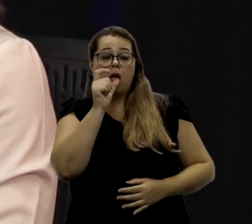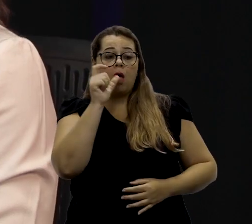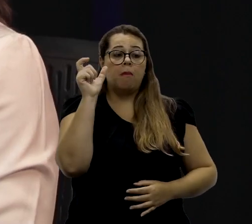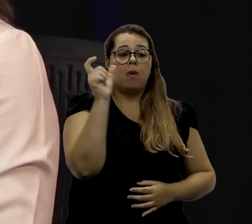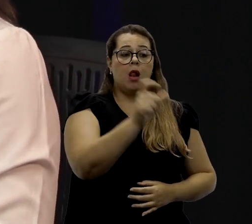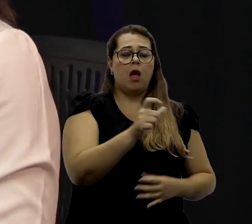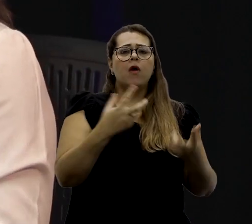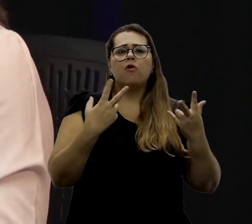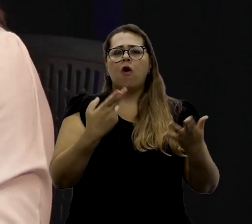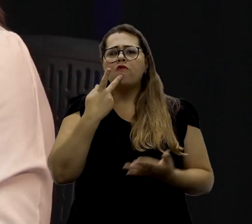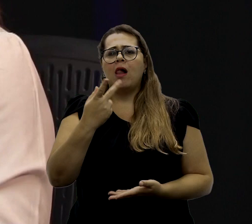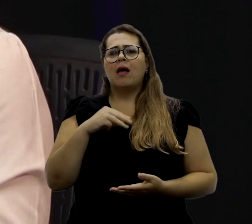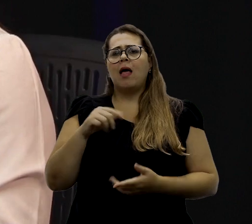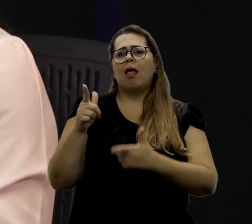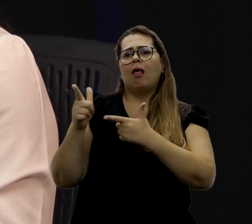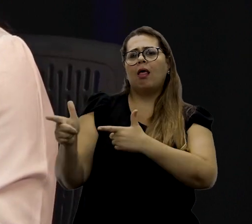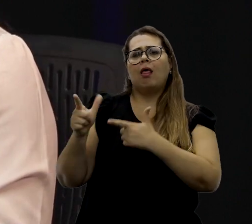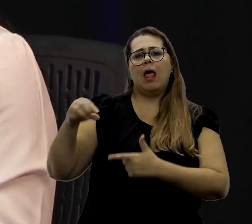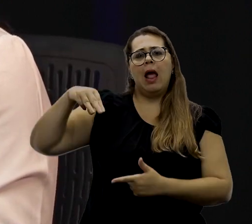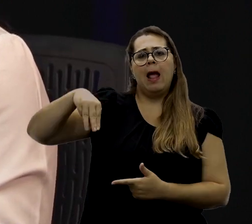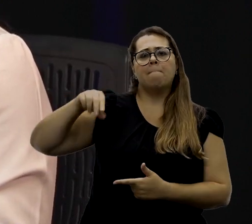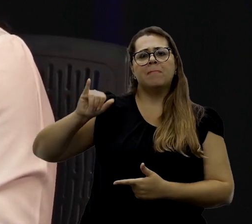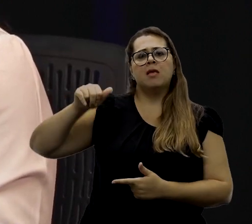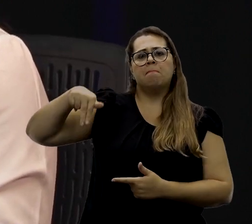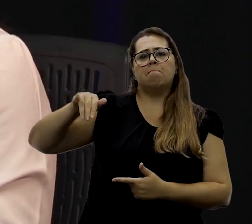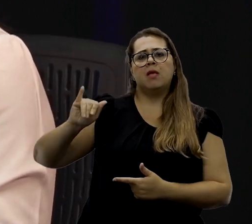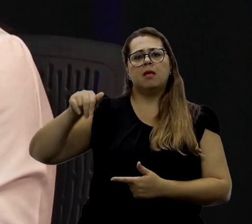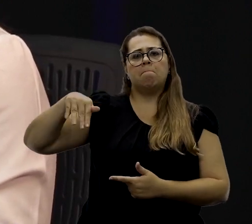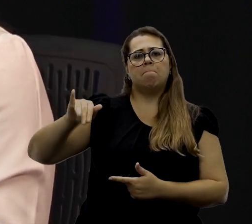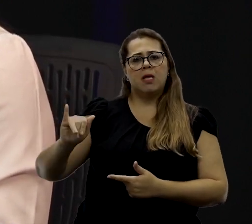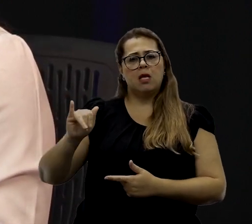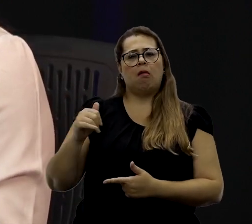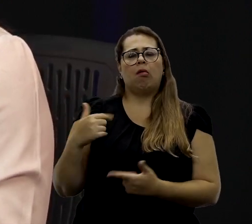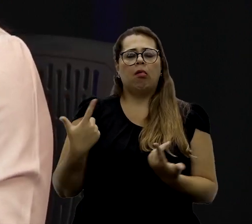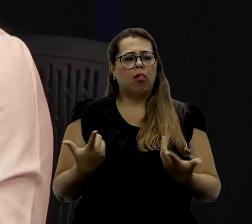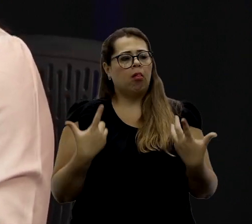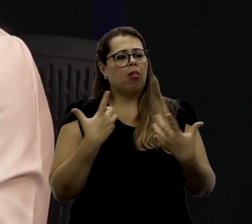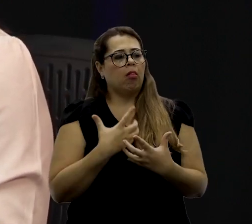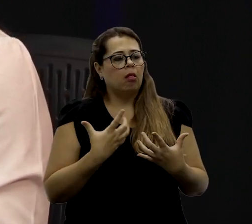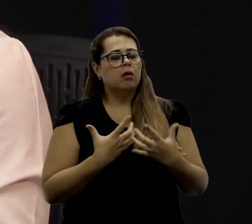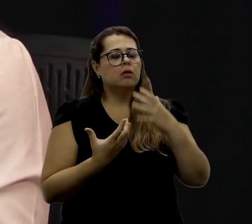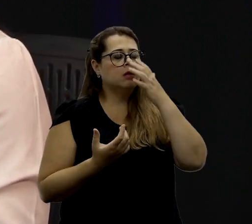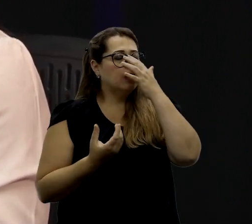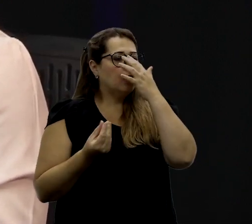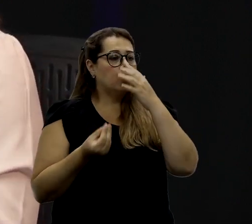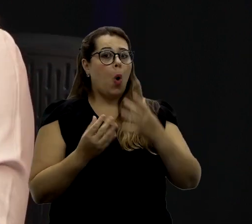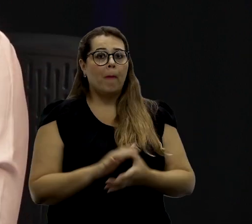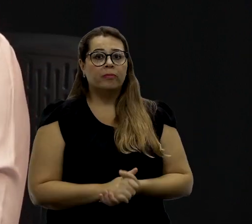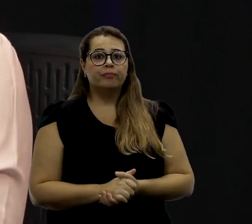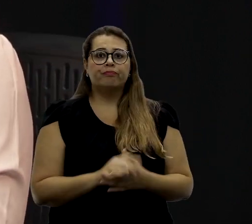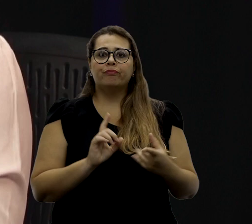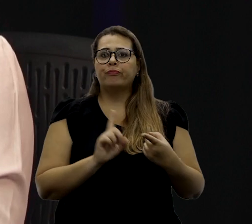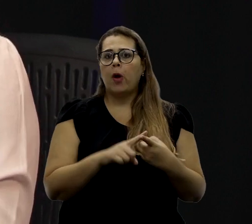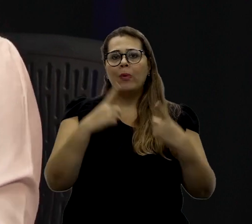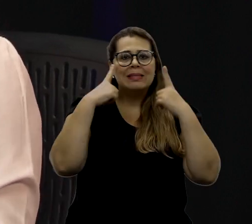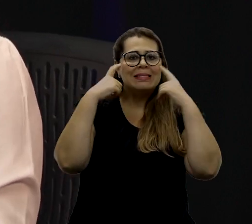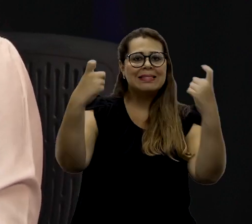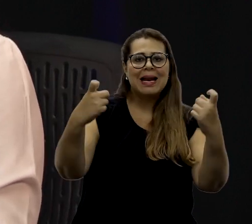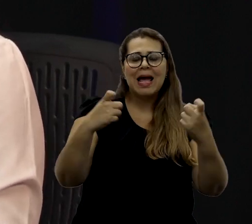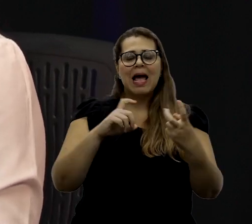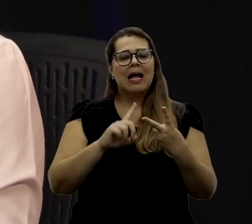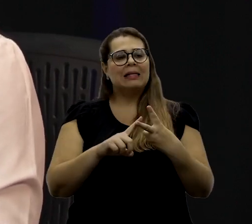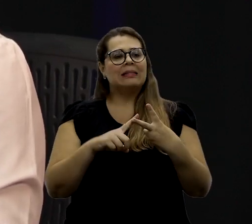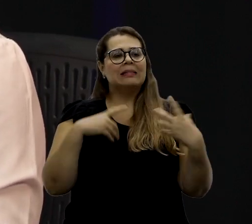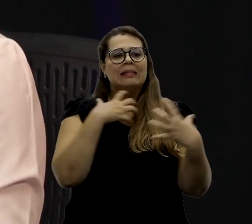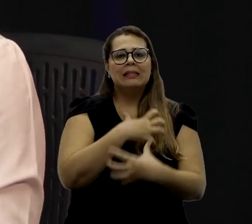mimimi, né? Como que isso afeta diretamente quem está ali passando por uma depressão, um estresse, crise do pânico, que é tão